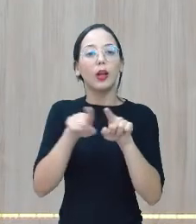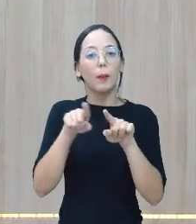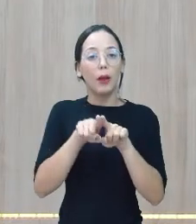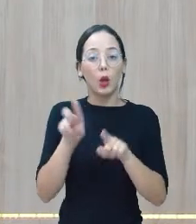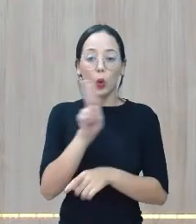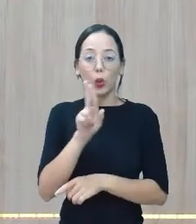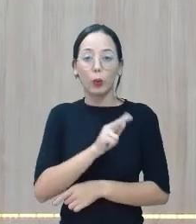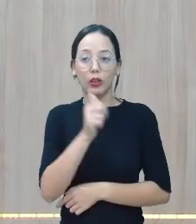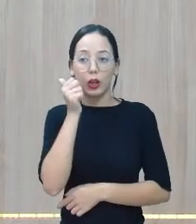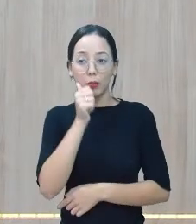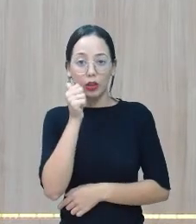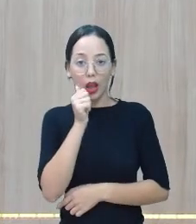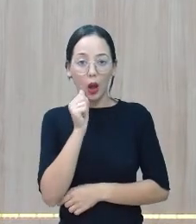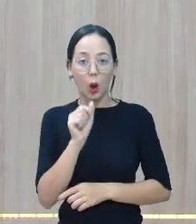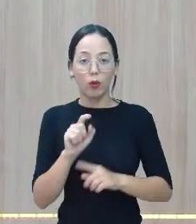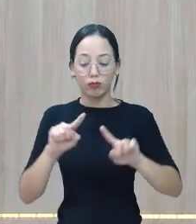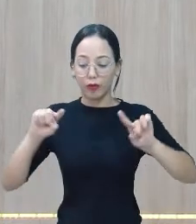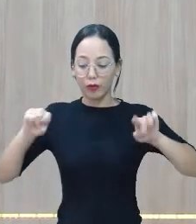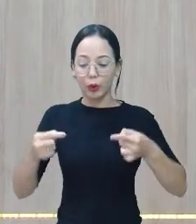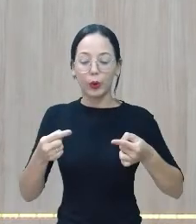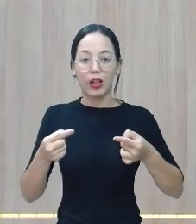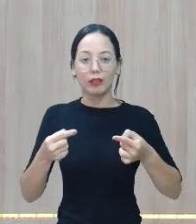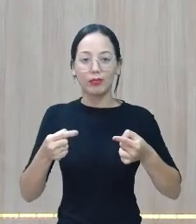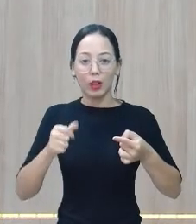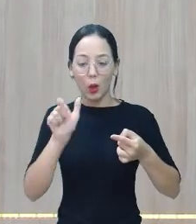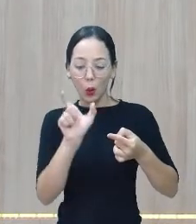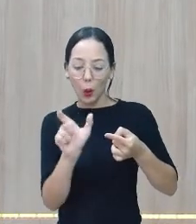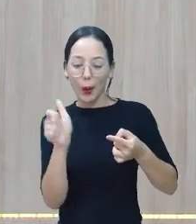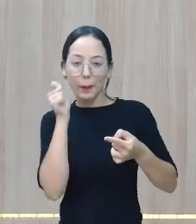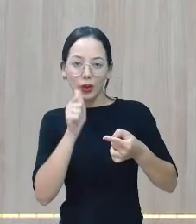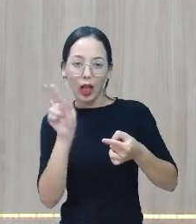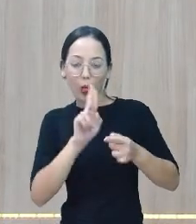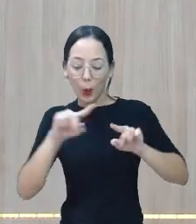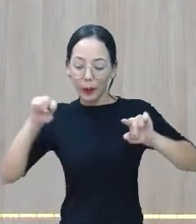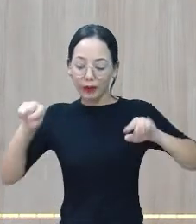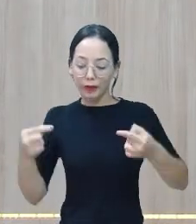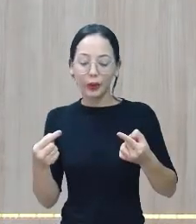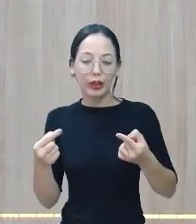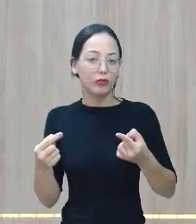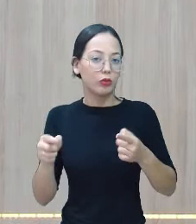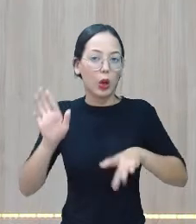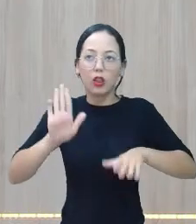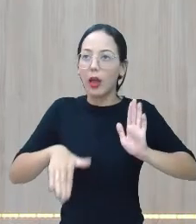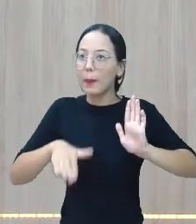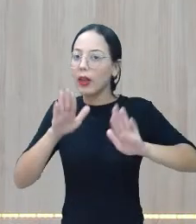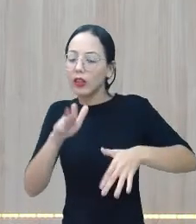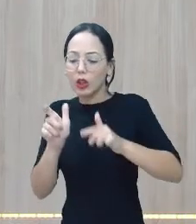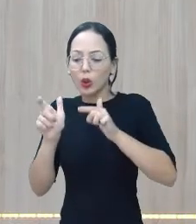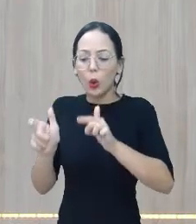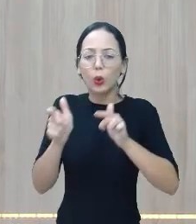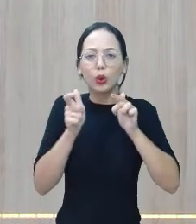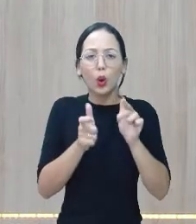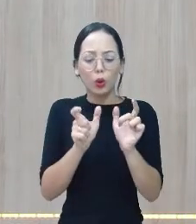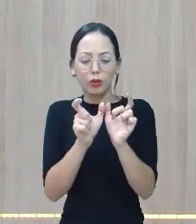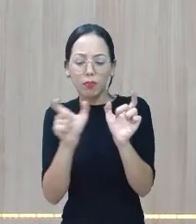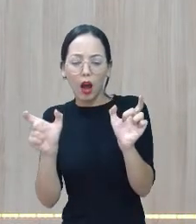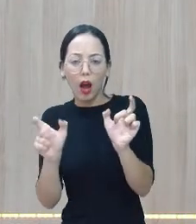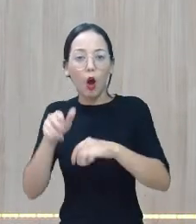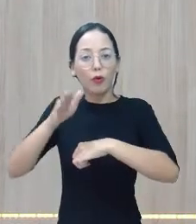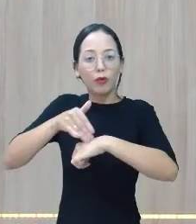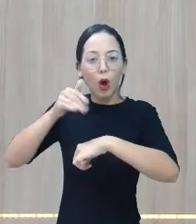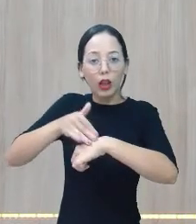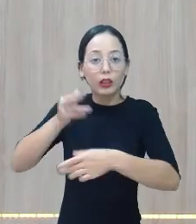aqui está entre duas vírgulas, não é? Então, independente da posição, o